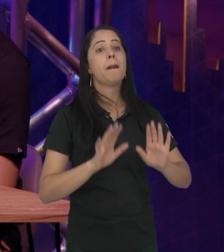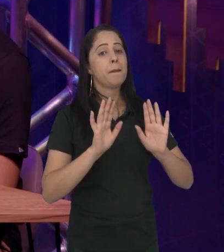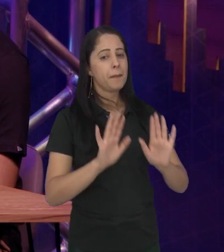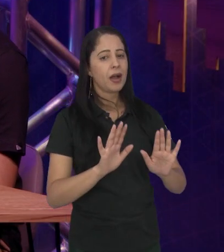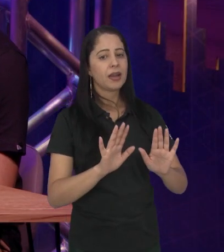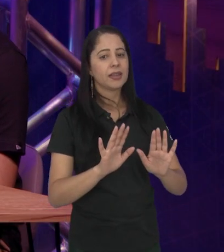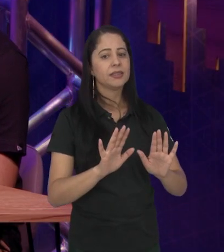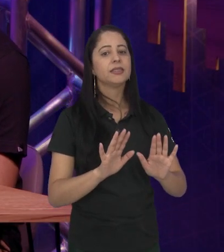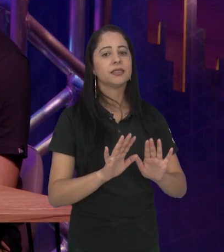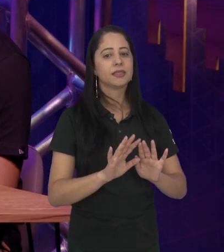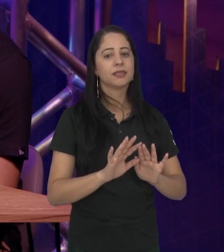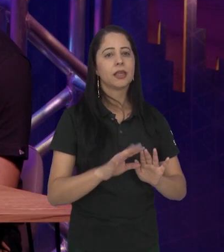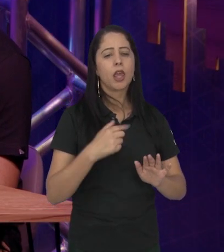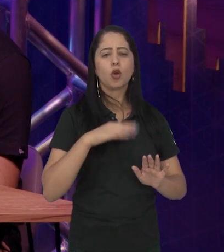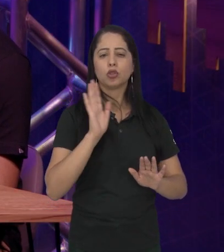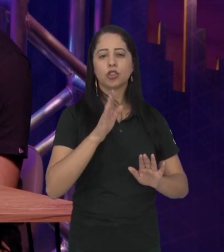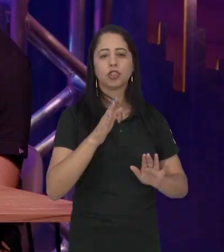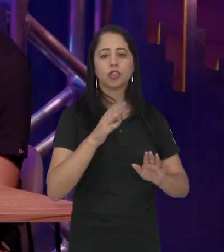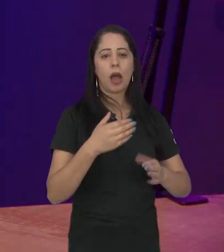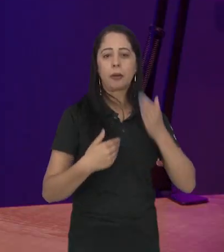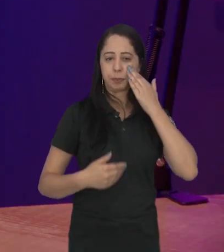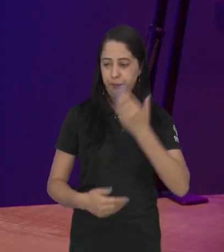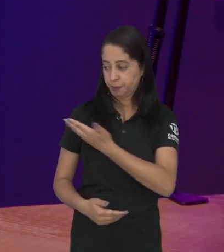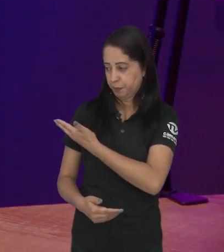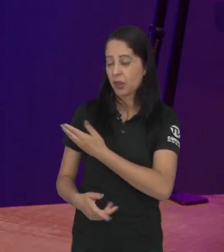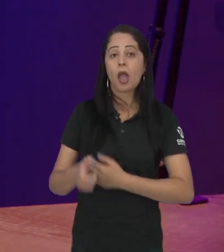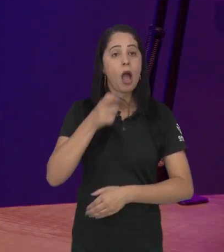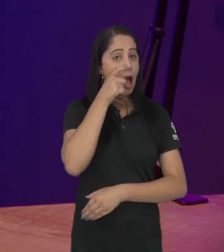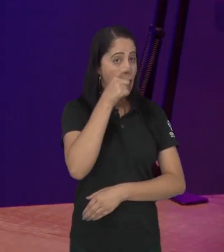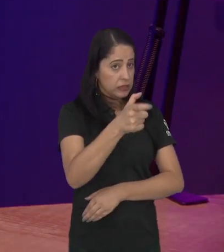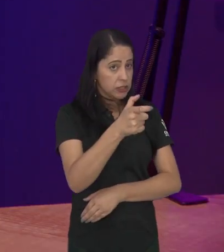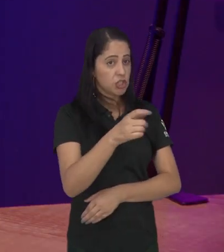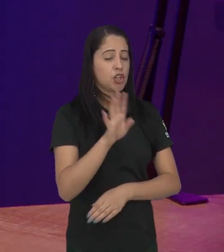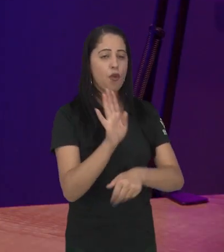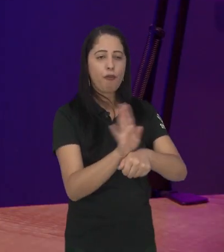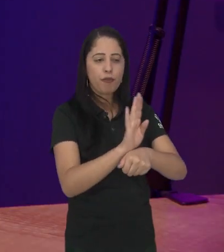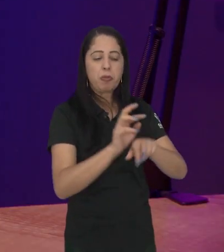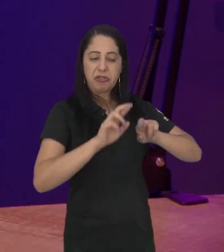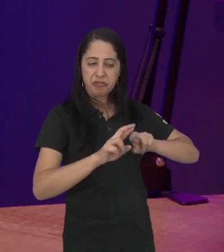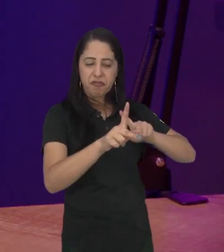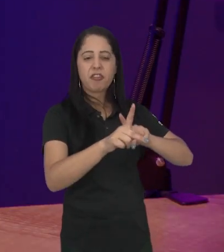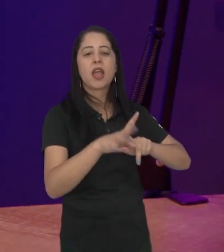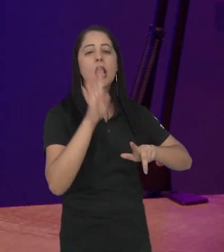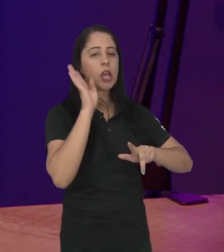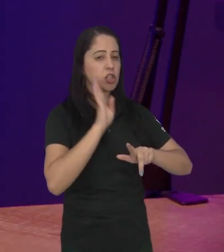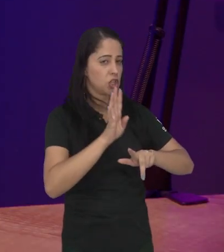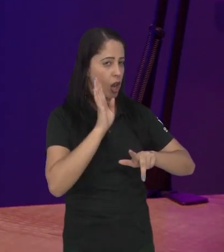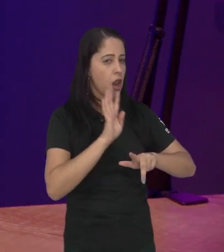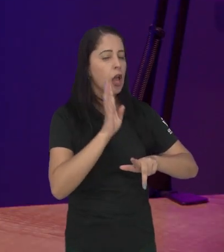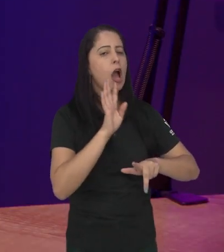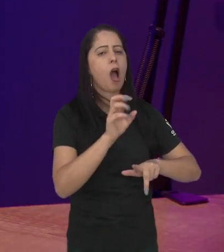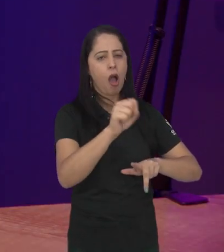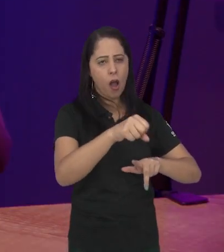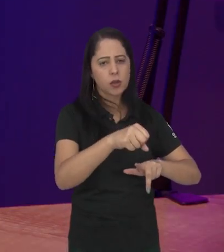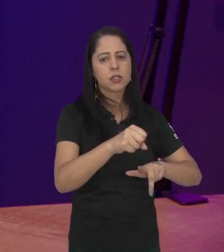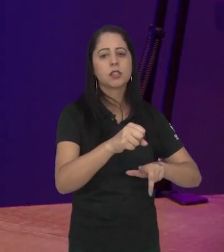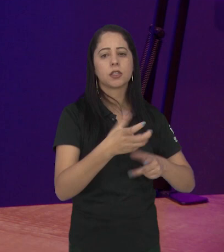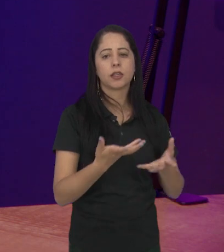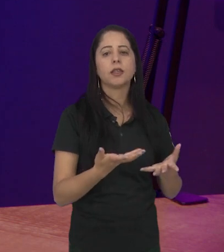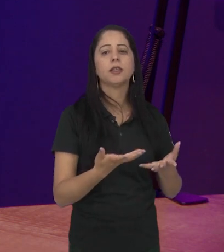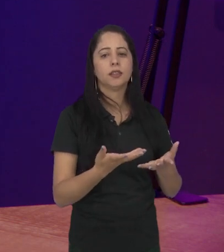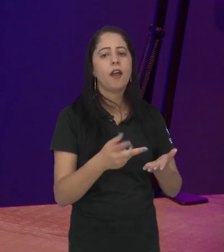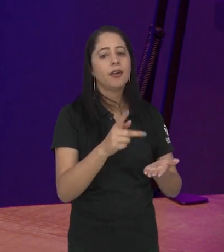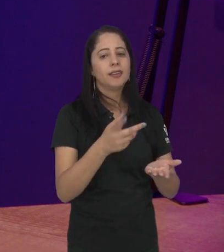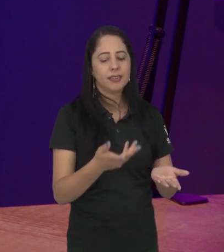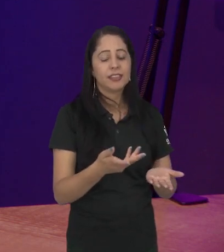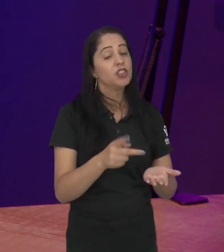Brasil ainda. Mas quero assistir. Eu assisti o primeiro, o X, A Marca da Morte, e realmente é um filme muito diferente. É um filme que